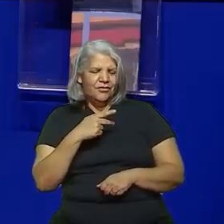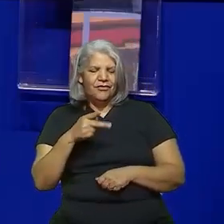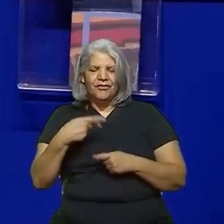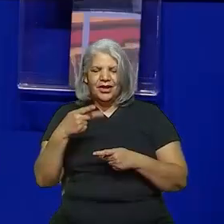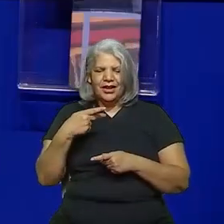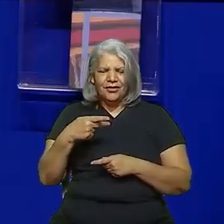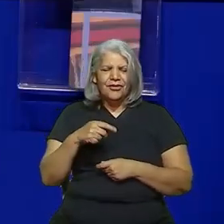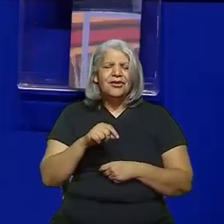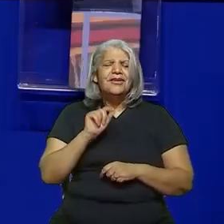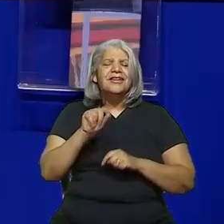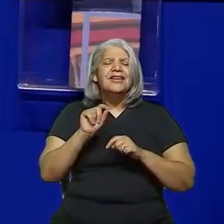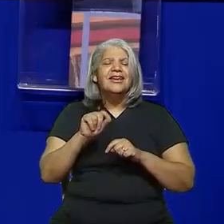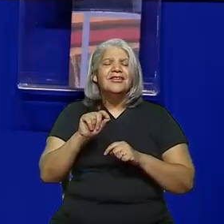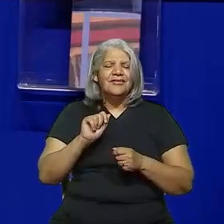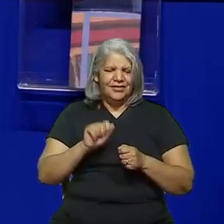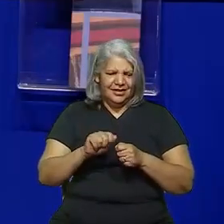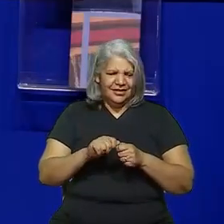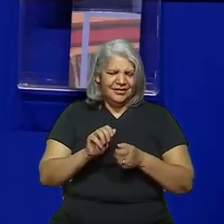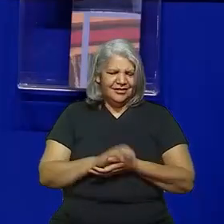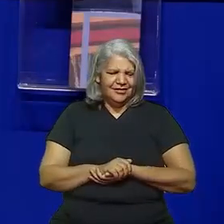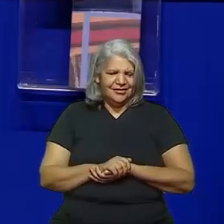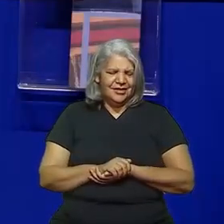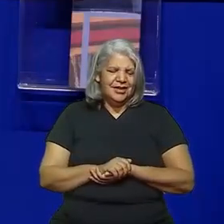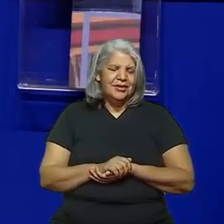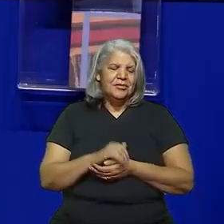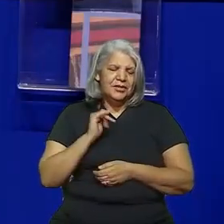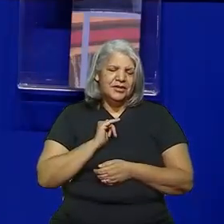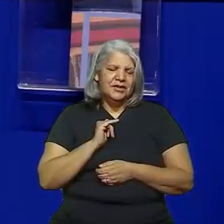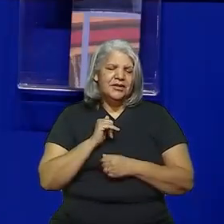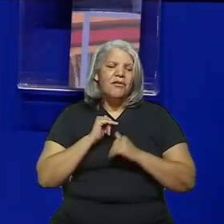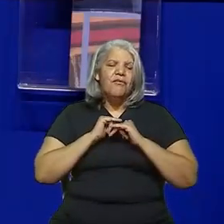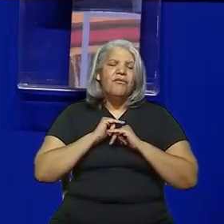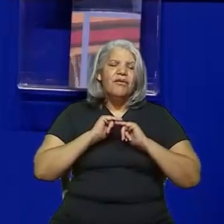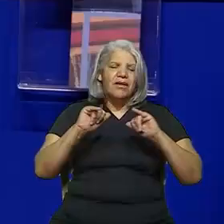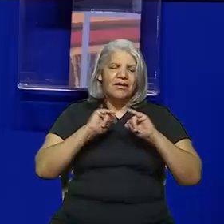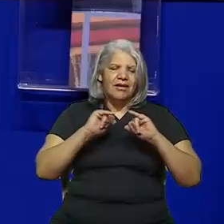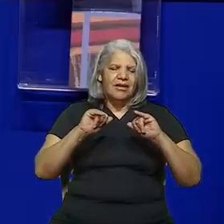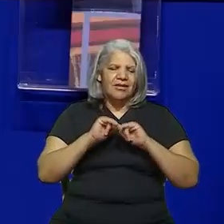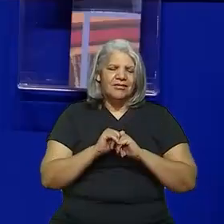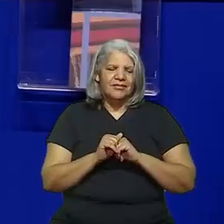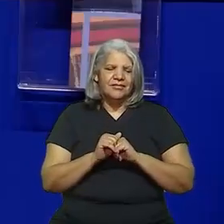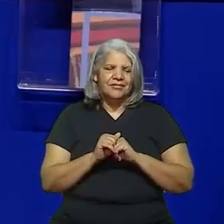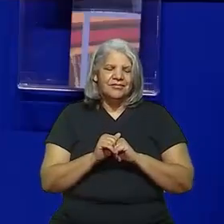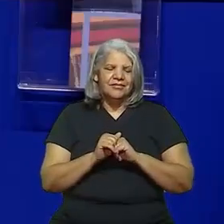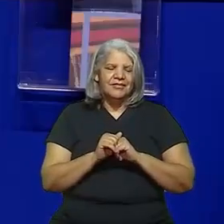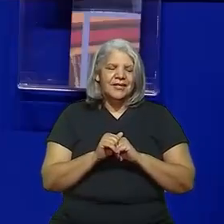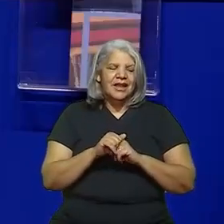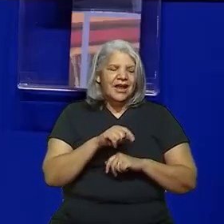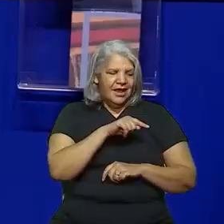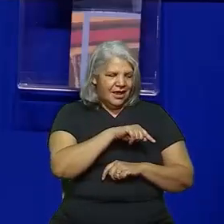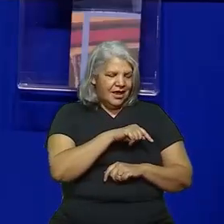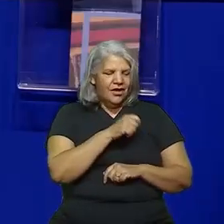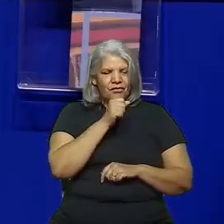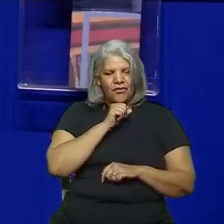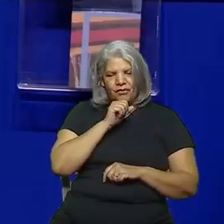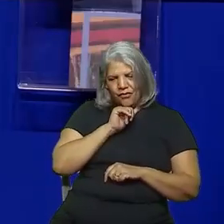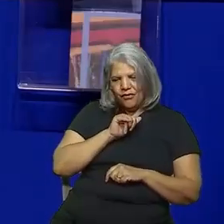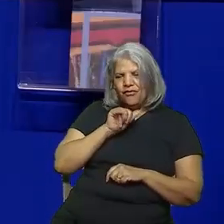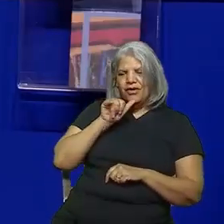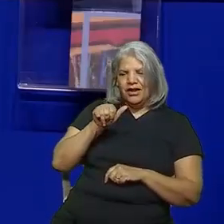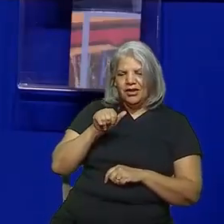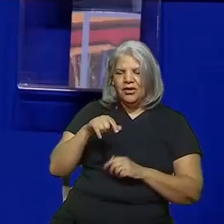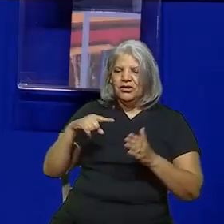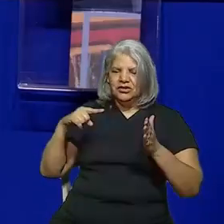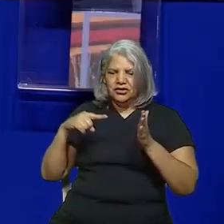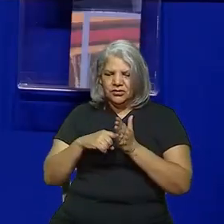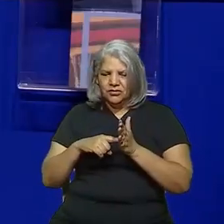alguém daquele dentro, tem que contar. Meu avô falou, se um neto denunciar o outro, eu